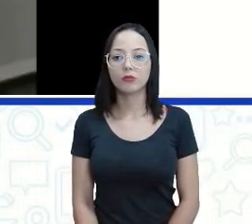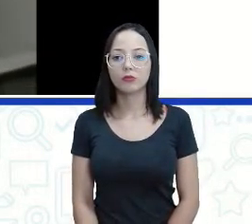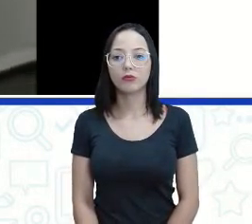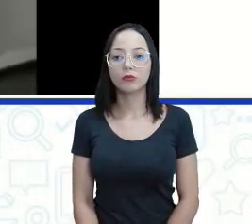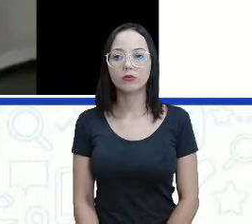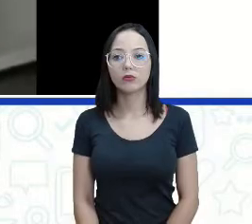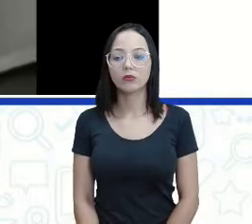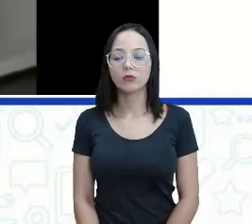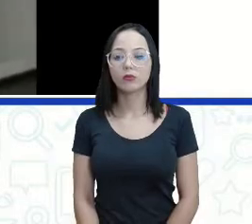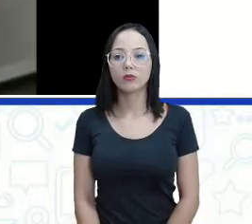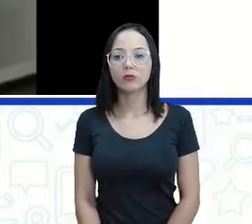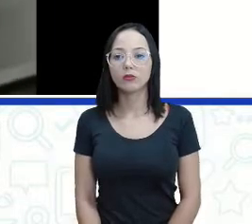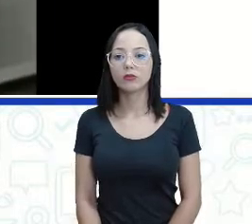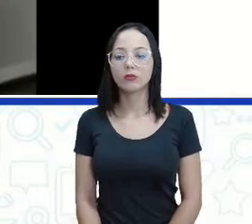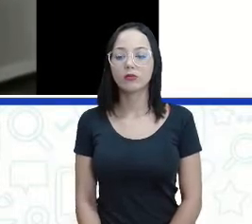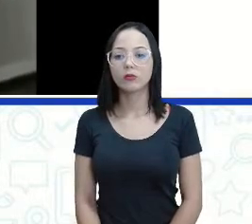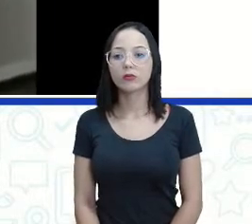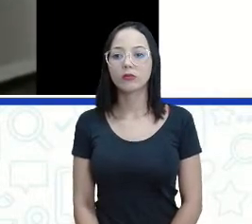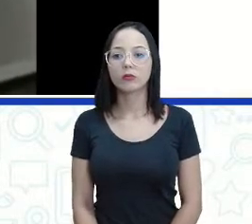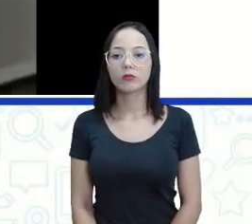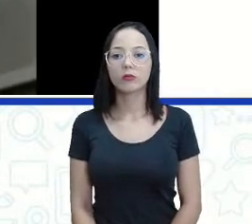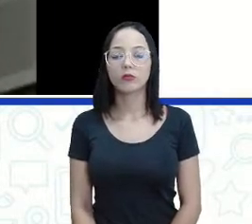Release heavy.